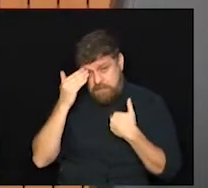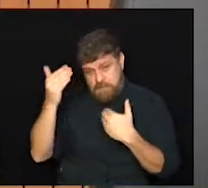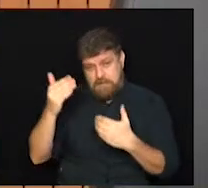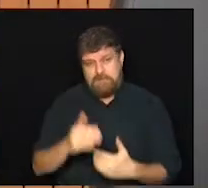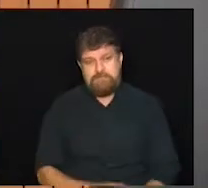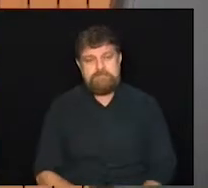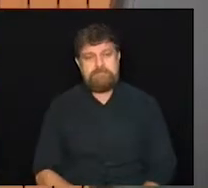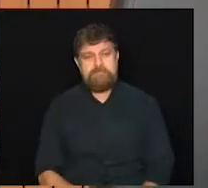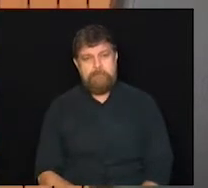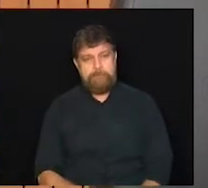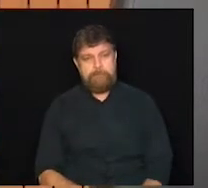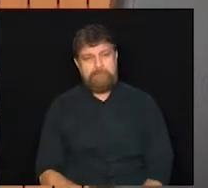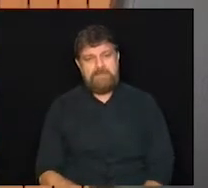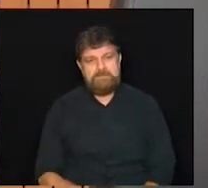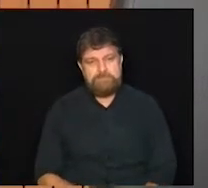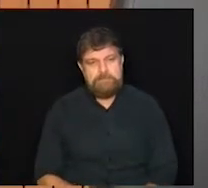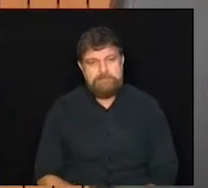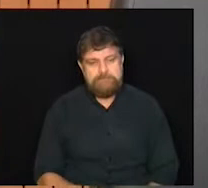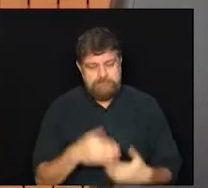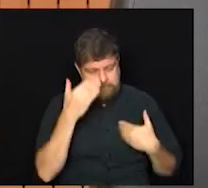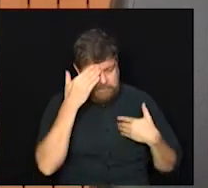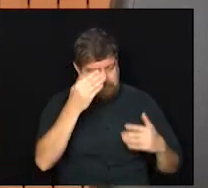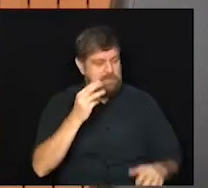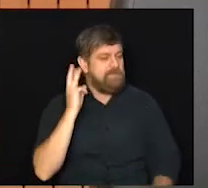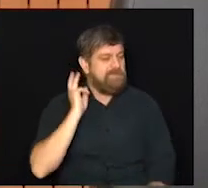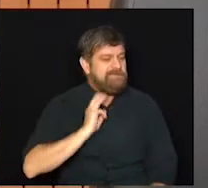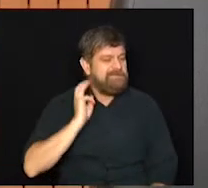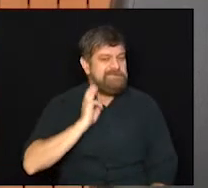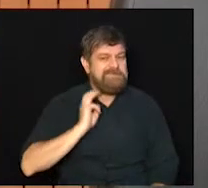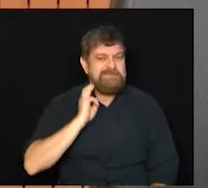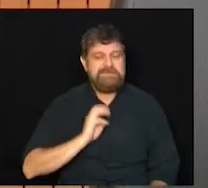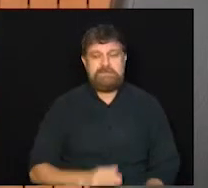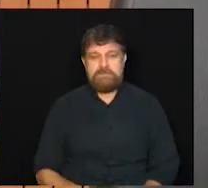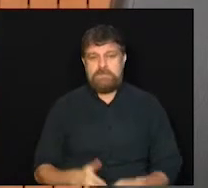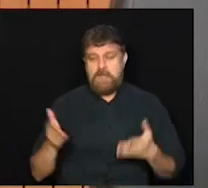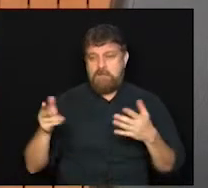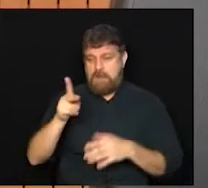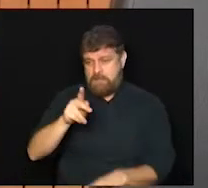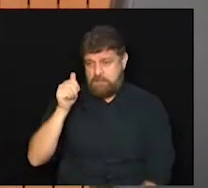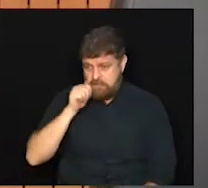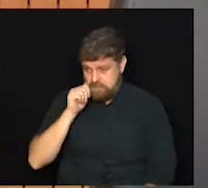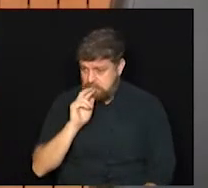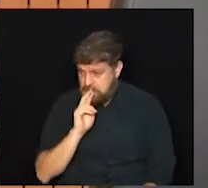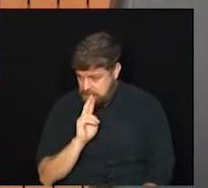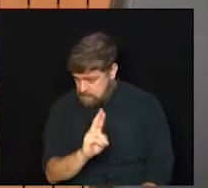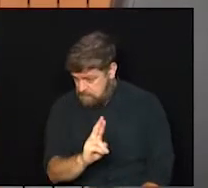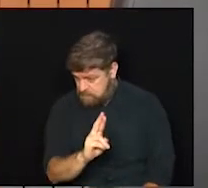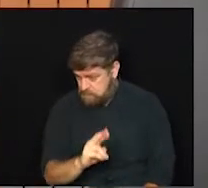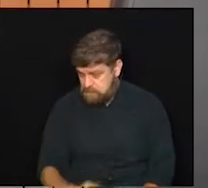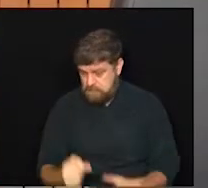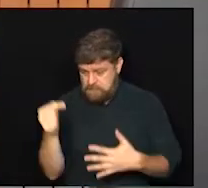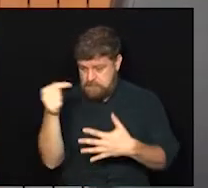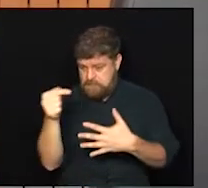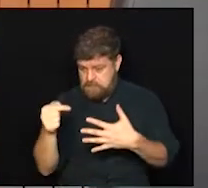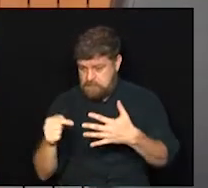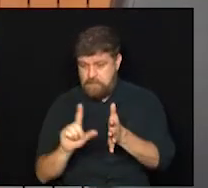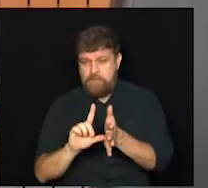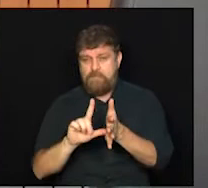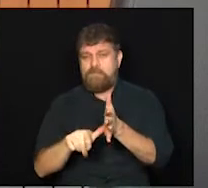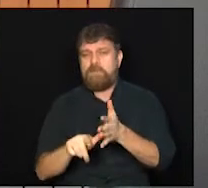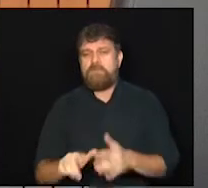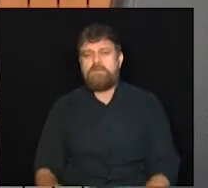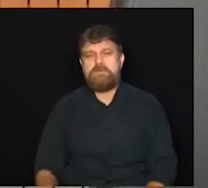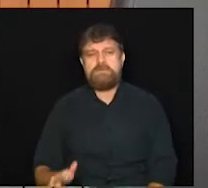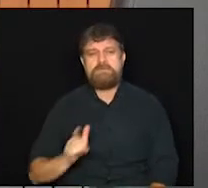Obrigado, professor. Professor, obrigado, Cecílio. Professora, se quiser já responder pontualmente, e na sequência,